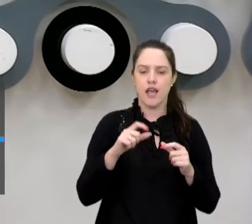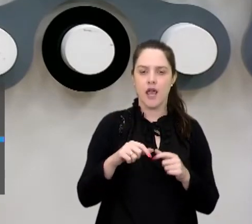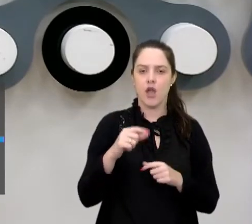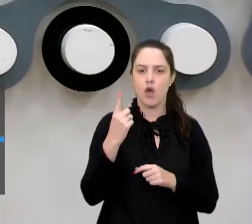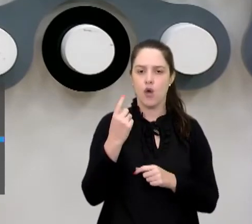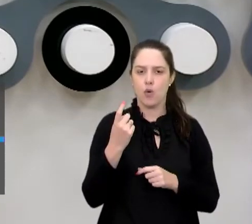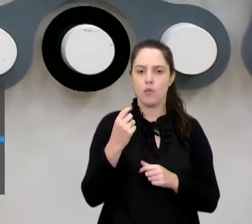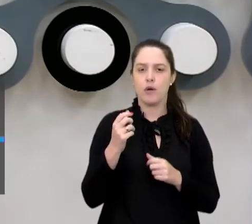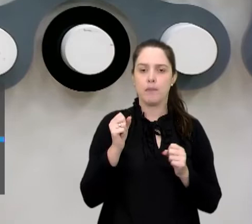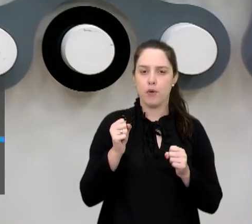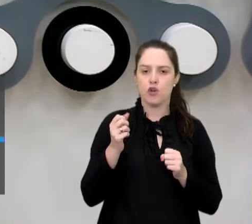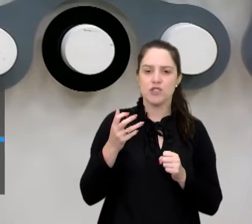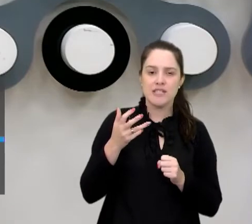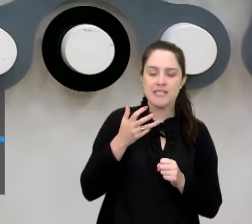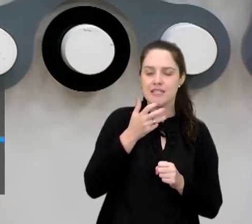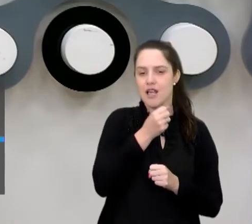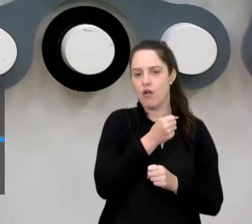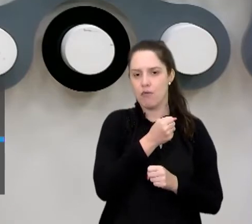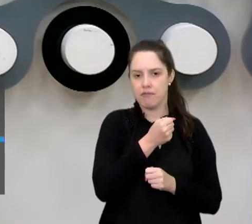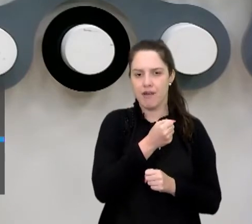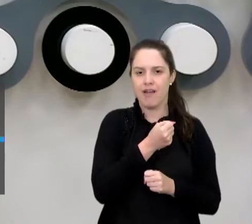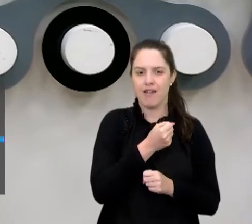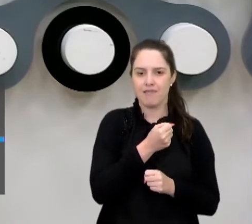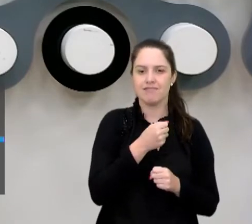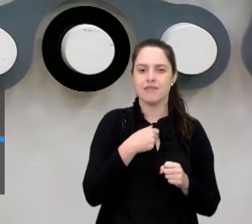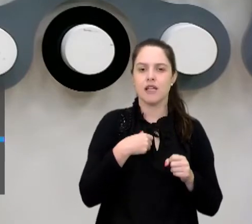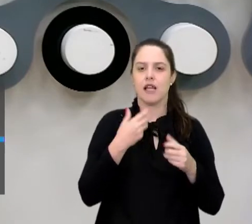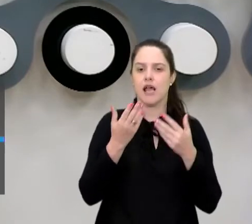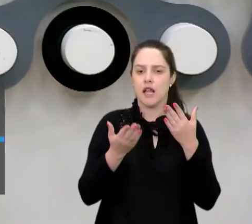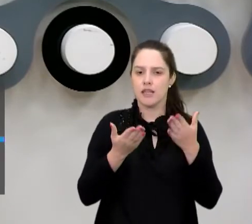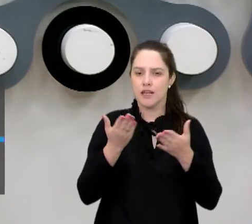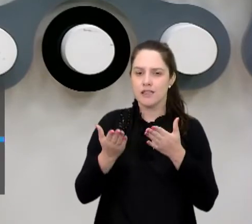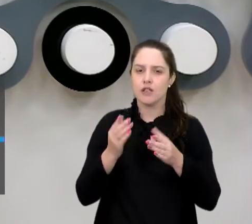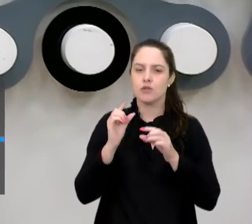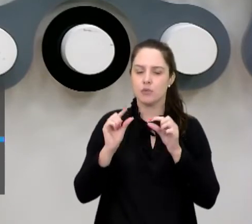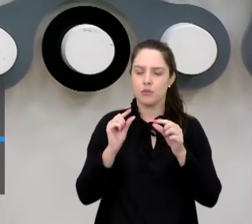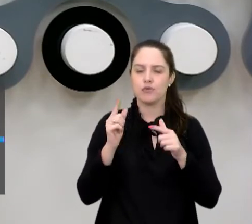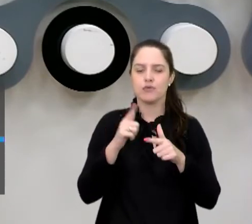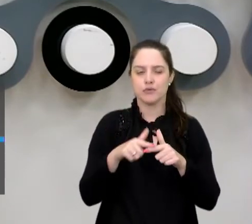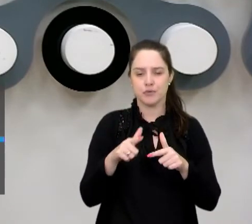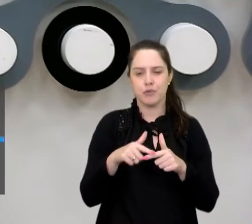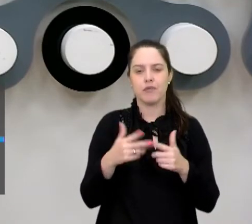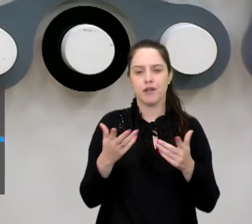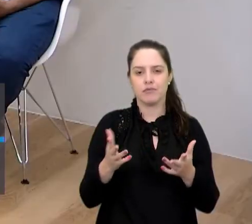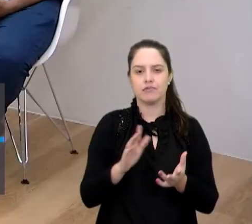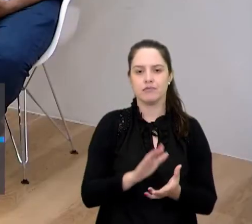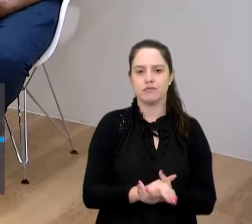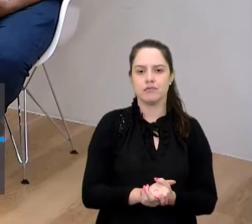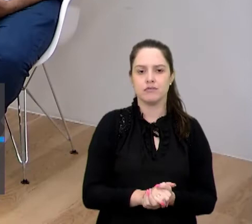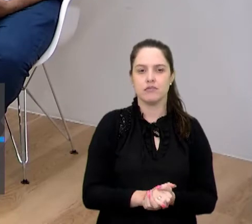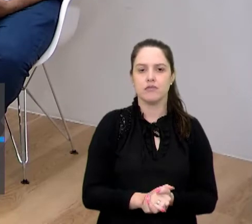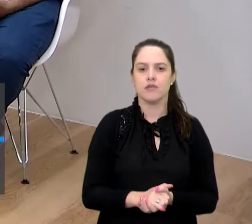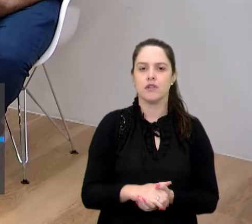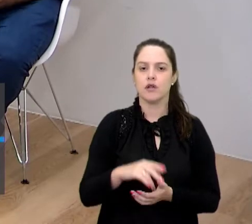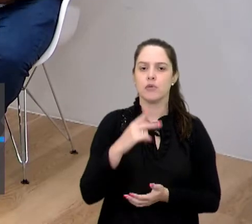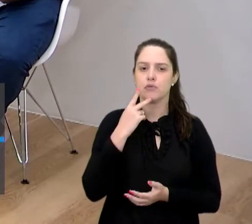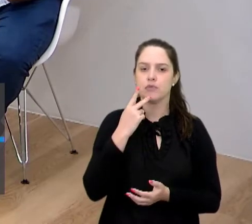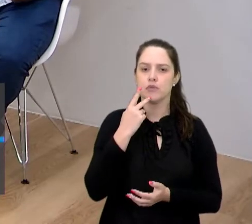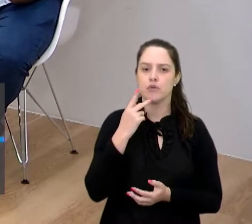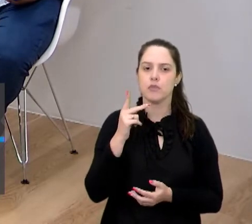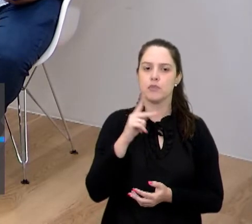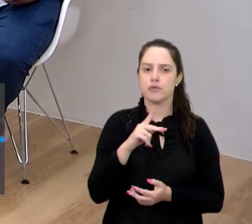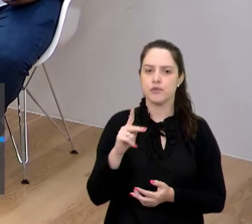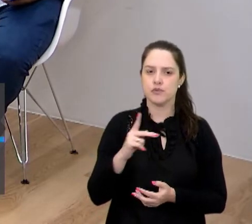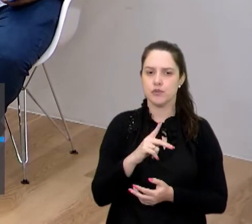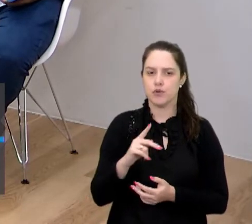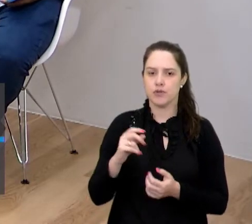salvar, né, e talvez atrasar um pouquinho os nossos problemas aí com Eu vou reproduzir uma fala do professor Edjoel, que eu